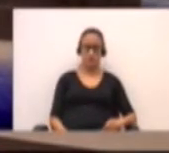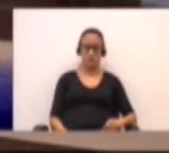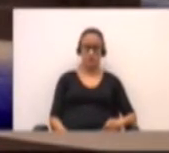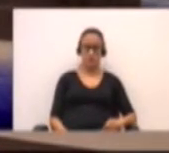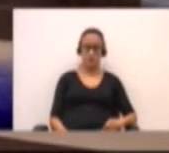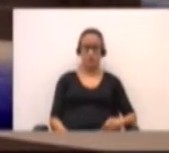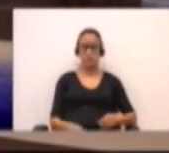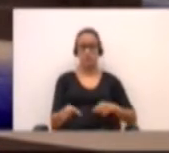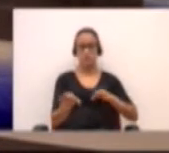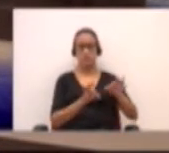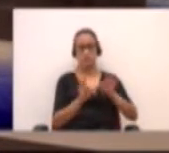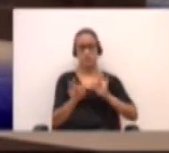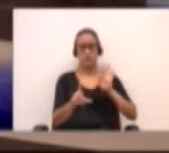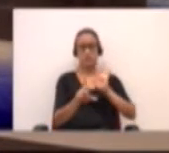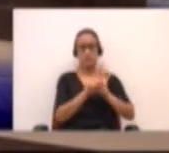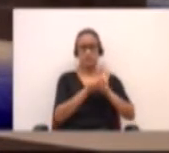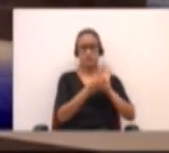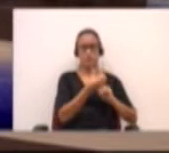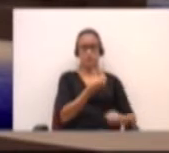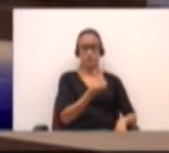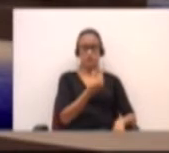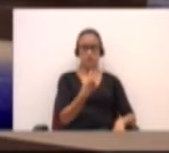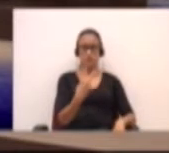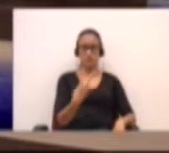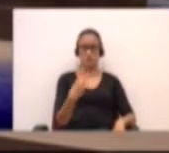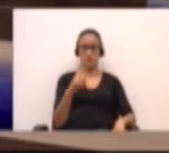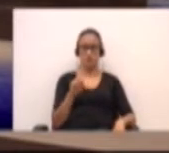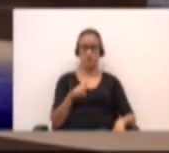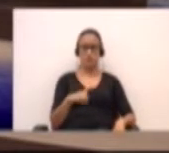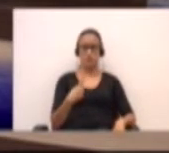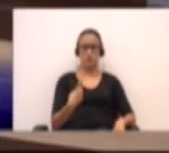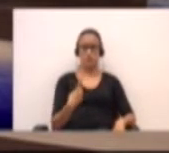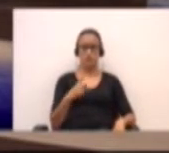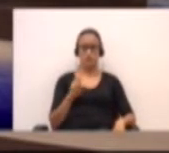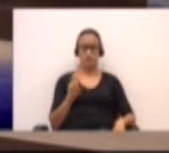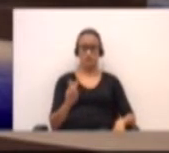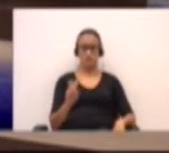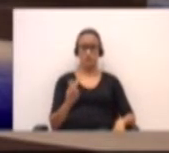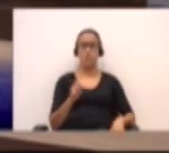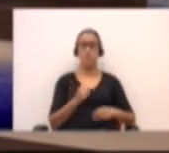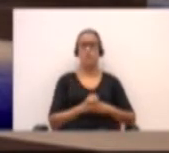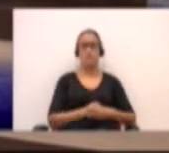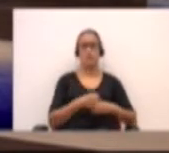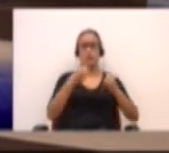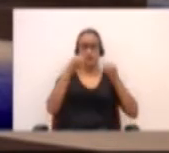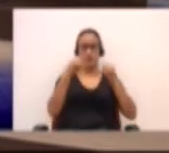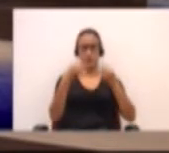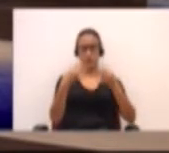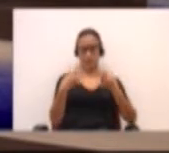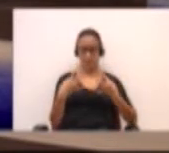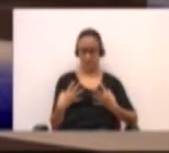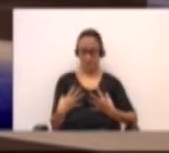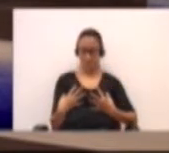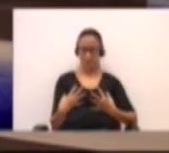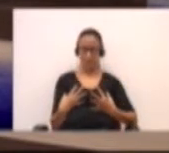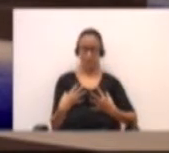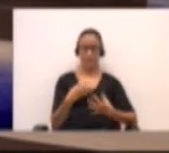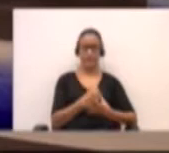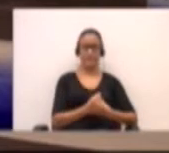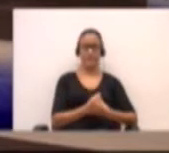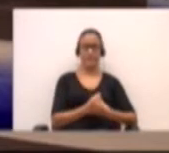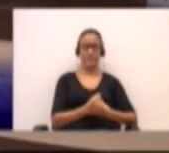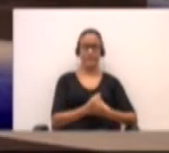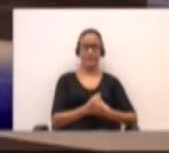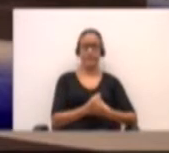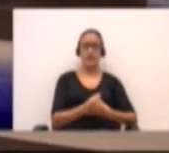plenário. Projeto de Lei 62/2015 dispõe sobre a colocação de sinalização móvel